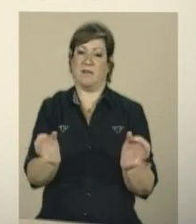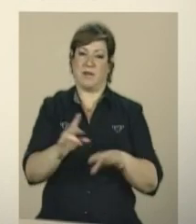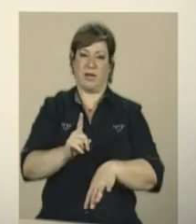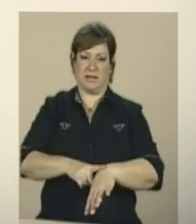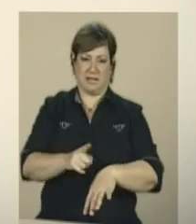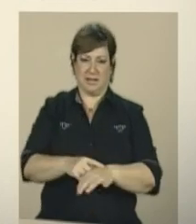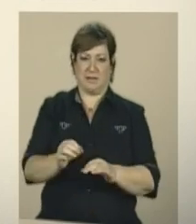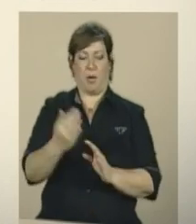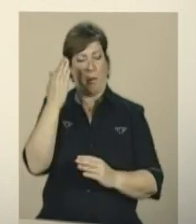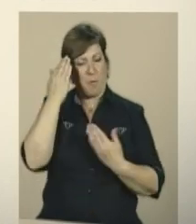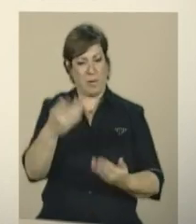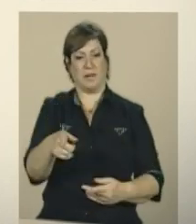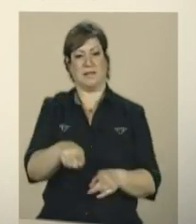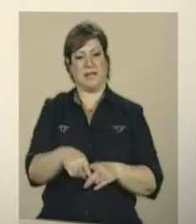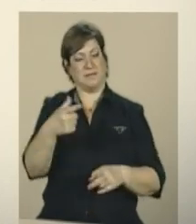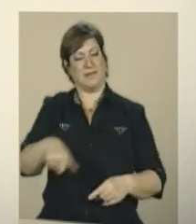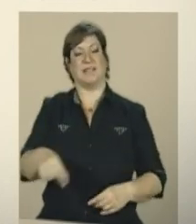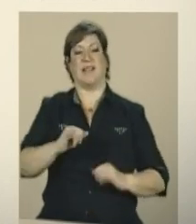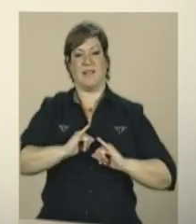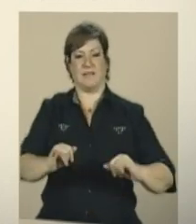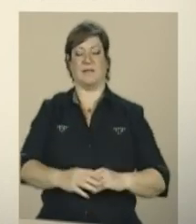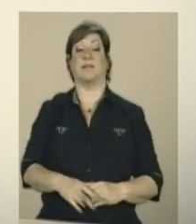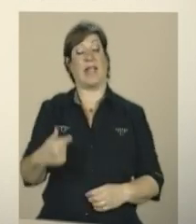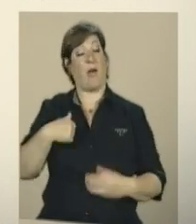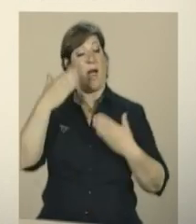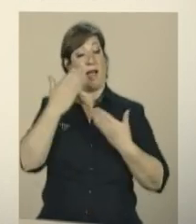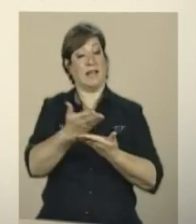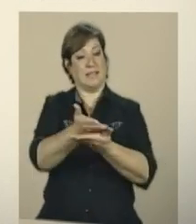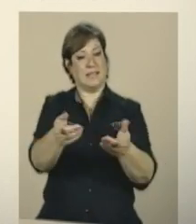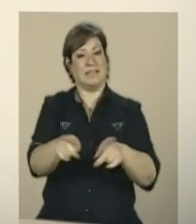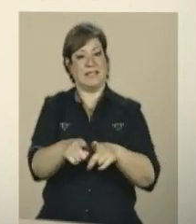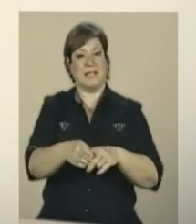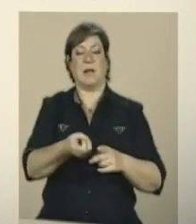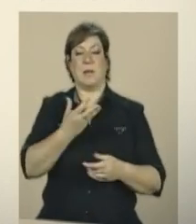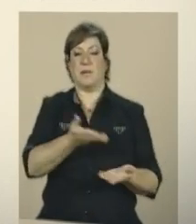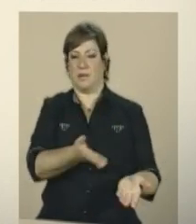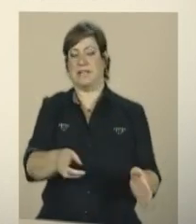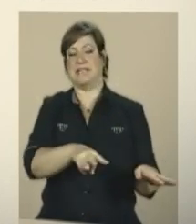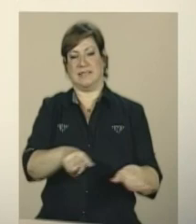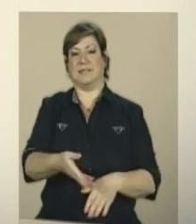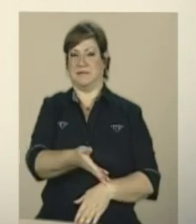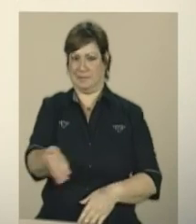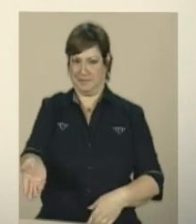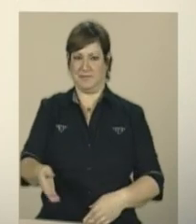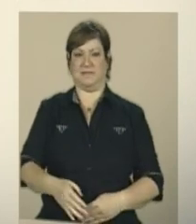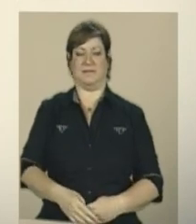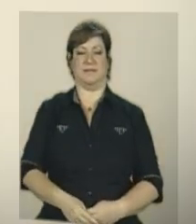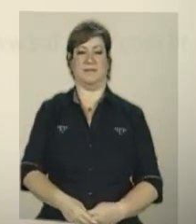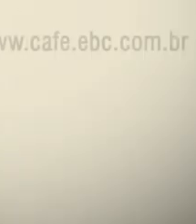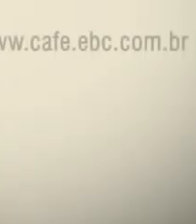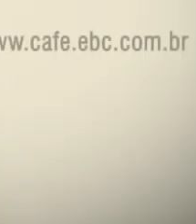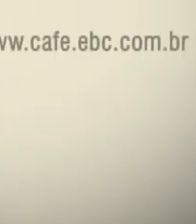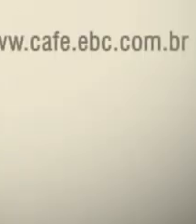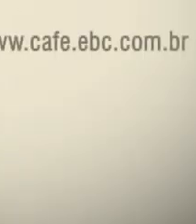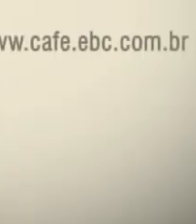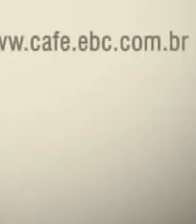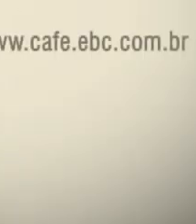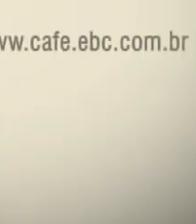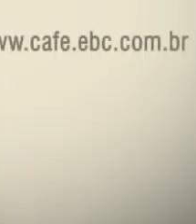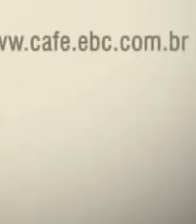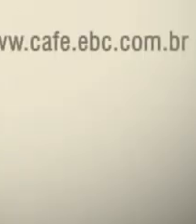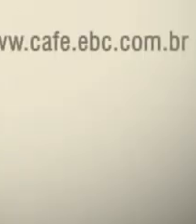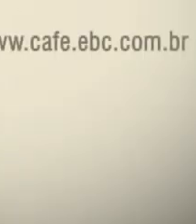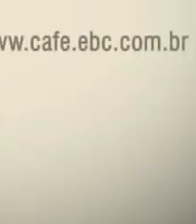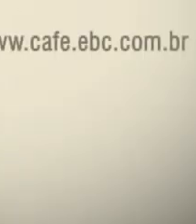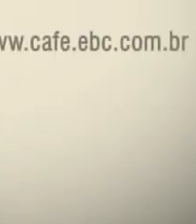do programa de hoje obrigado por mais esse café Eu é que te agradeço Luciano e uma boa semana para todos muito obrigado presidenta